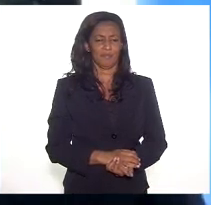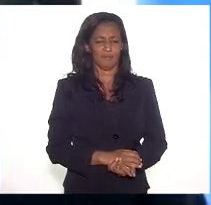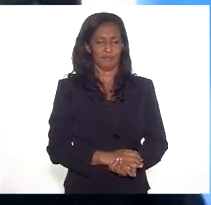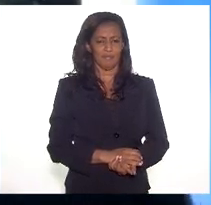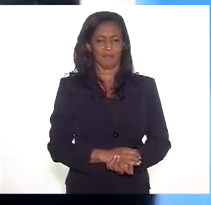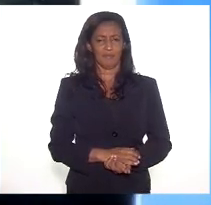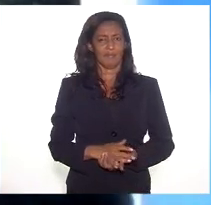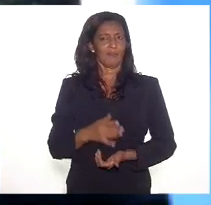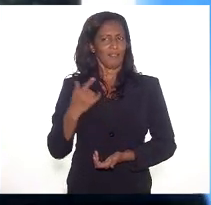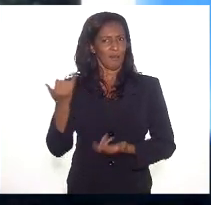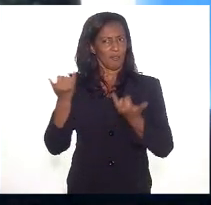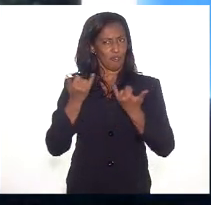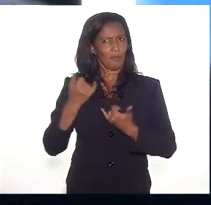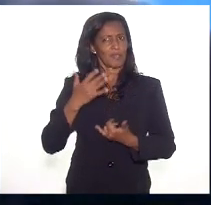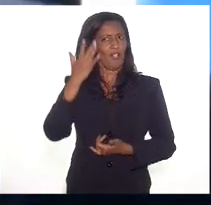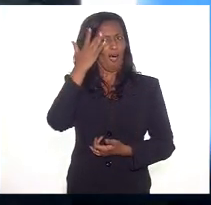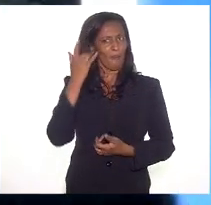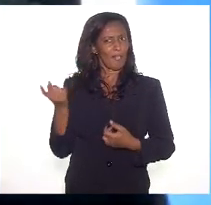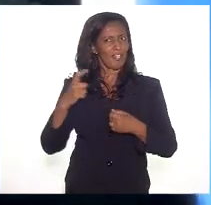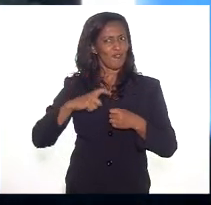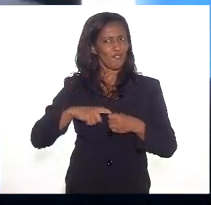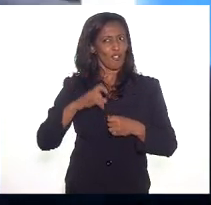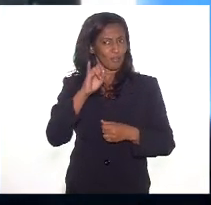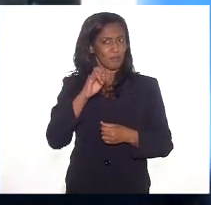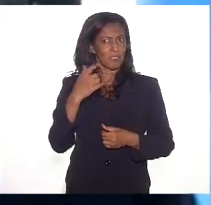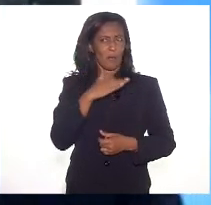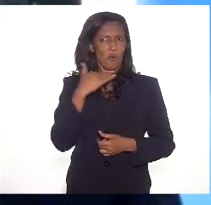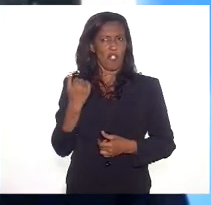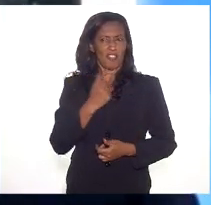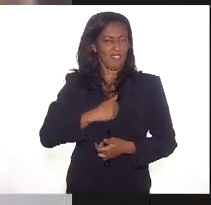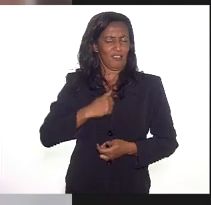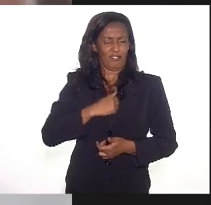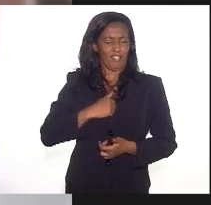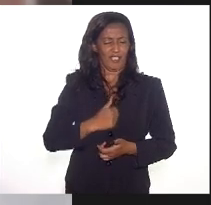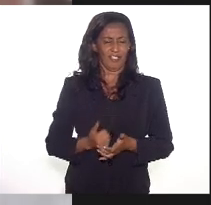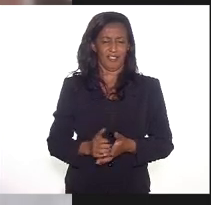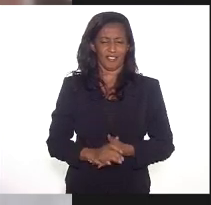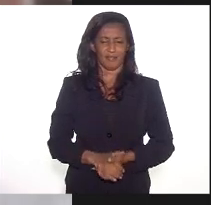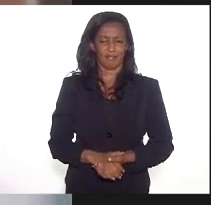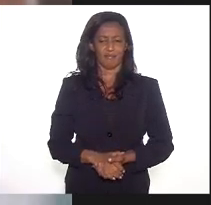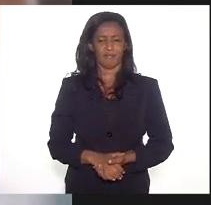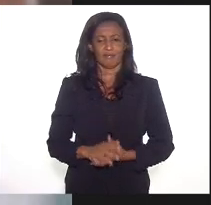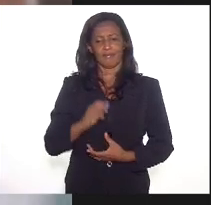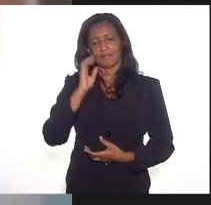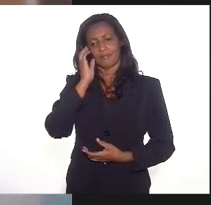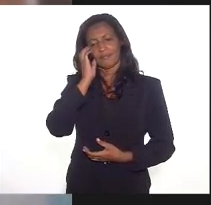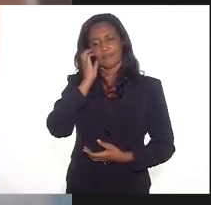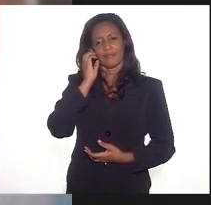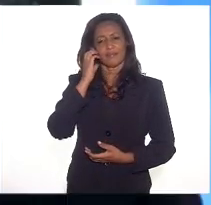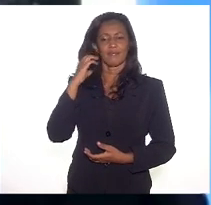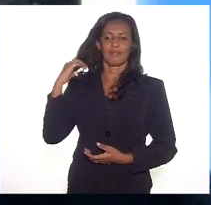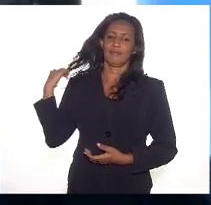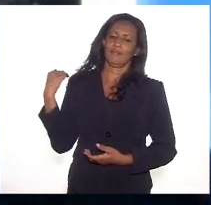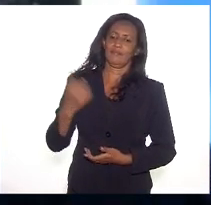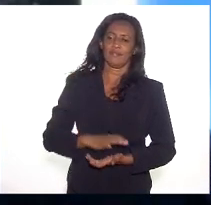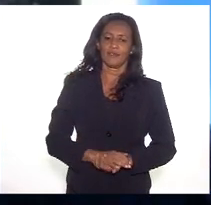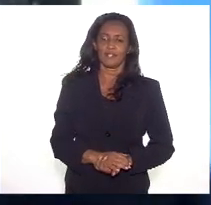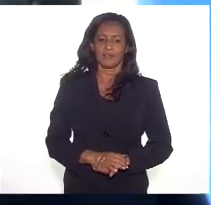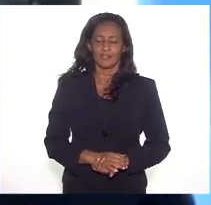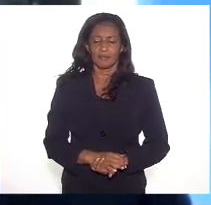informações, volta amanhã. Se ninguém morrer de saudade, não. Obrigado, deputado Malafaia. Deputado Sérgio